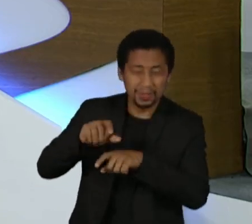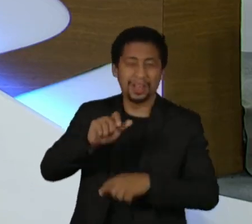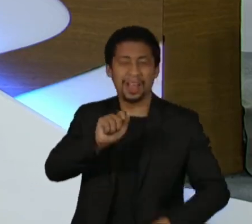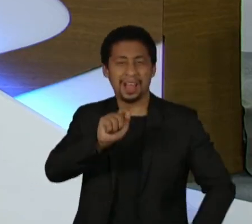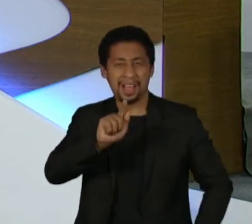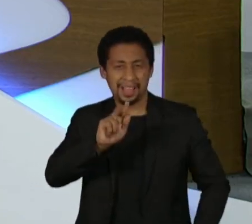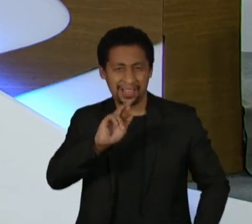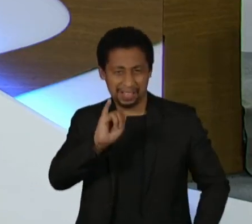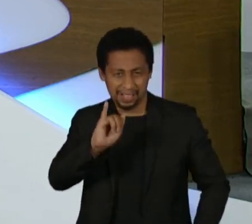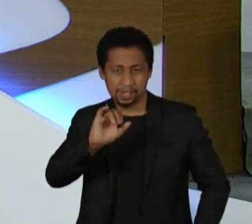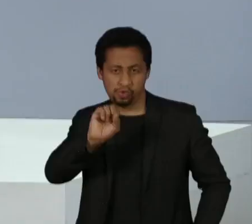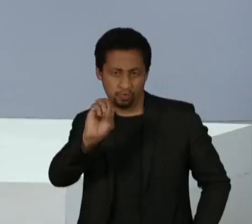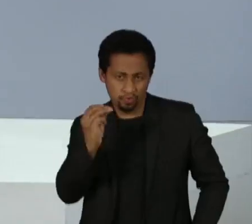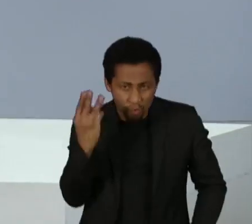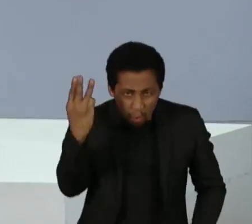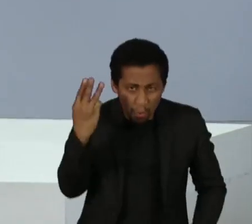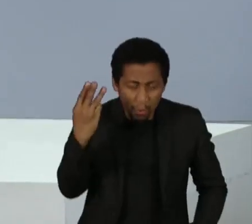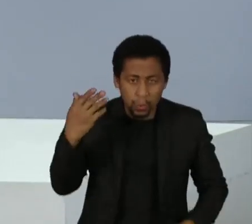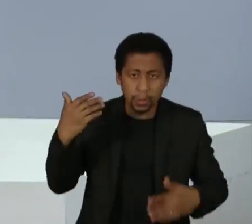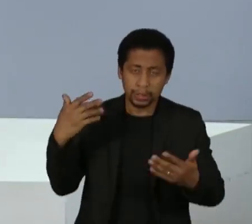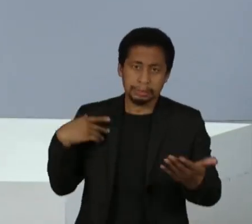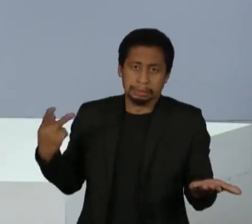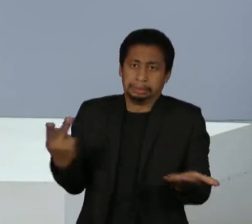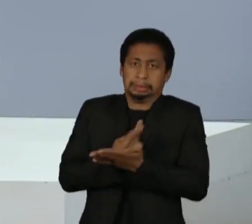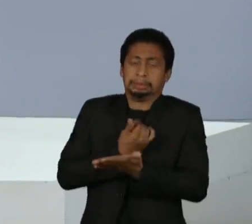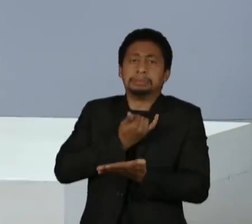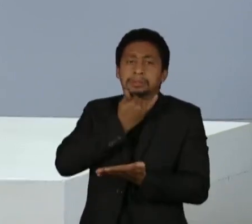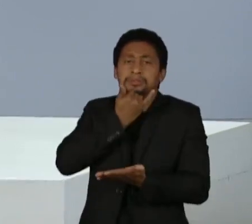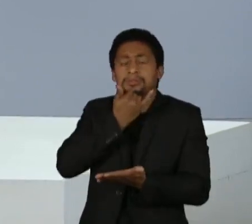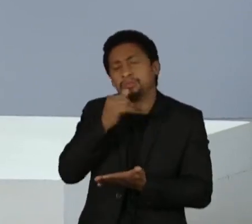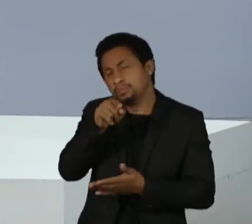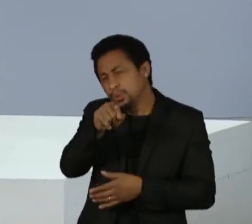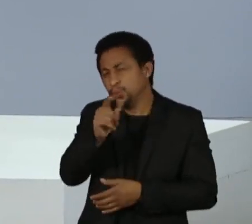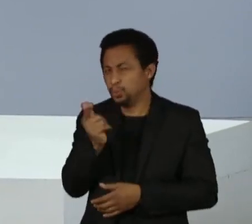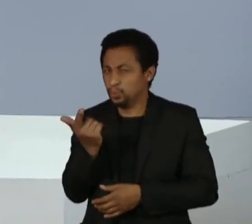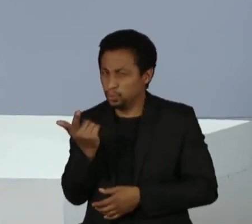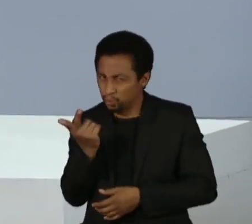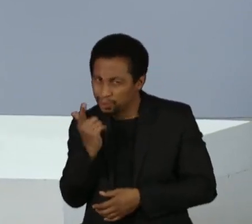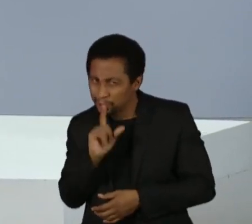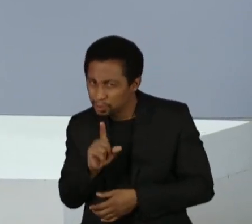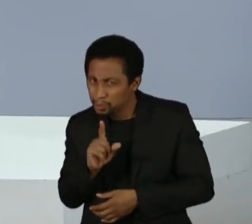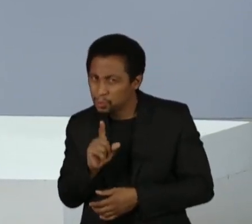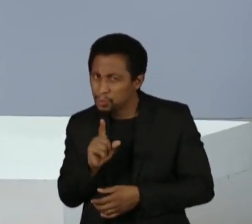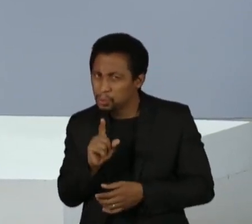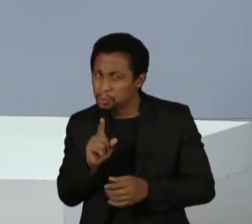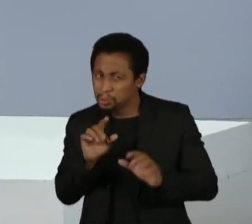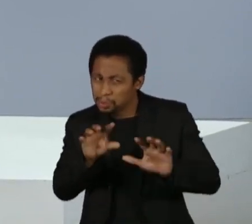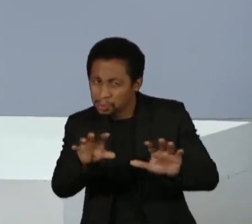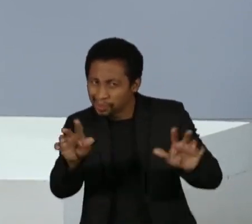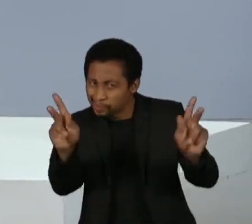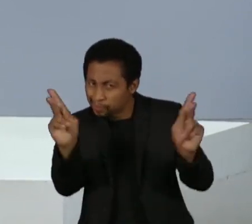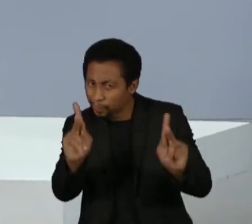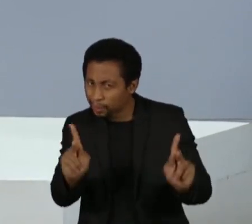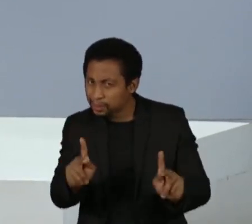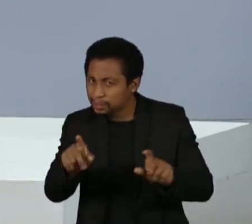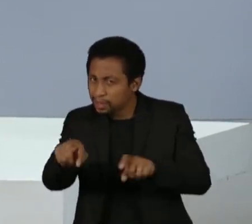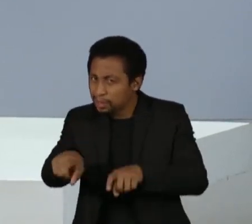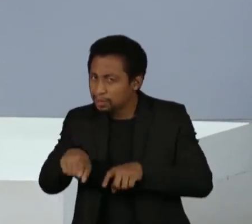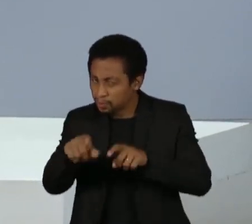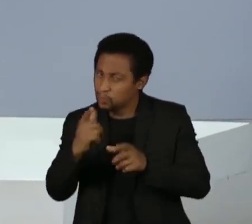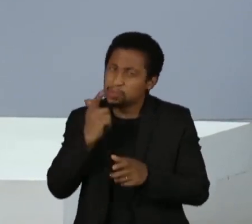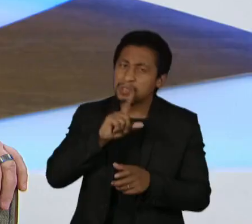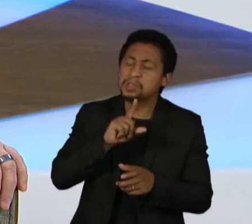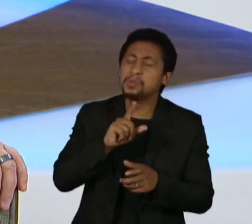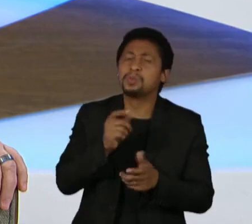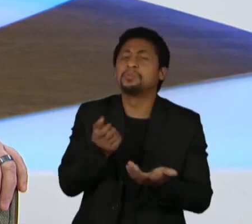país o senhor acha que o senhor conseguiu avançar no seu desejo de pacificar O agronegócio em que